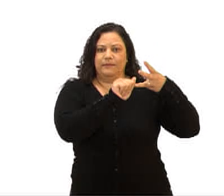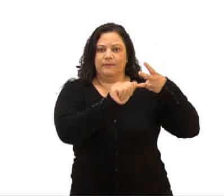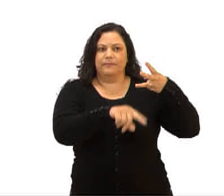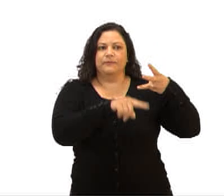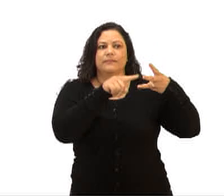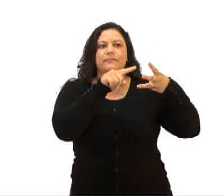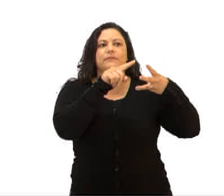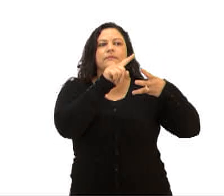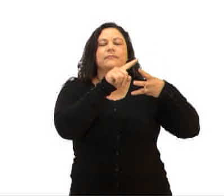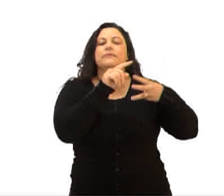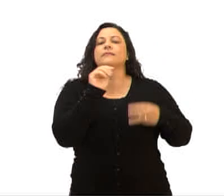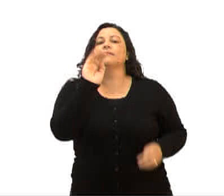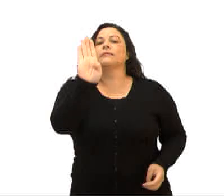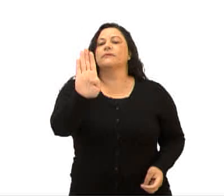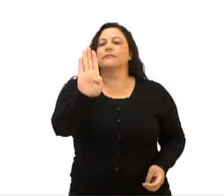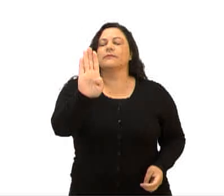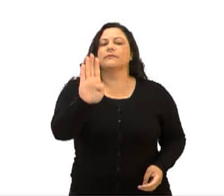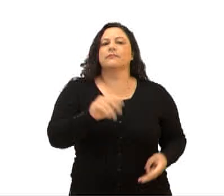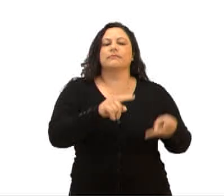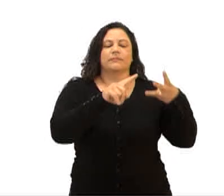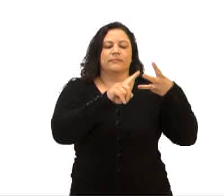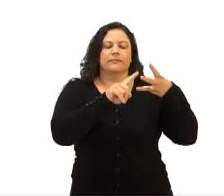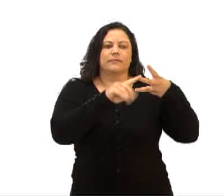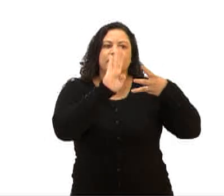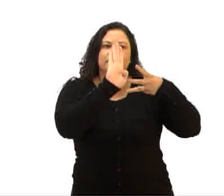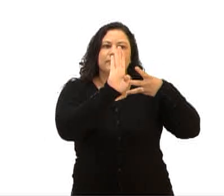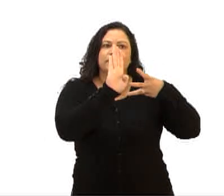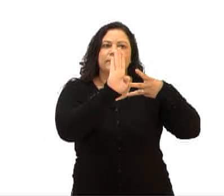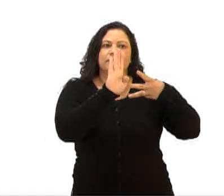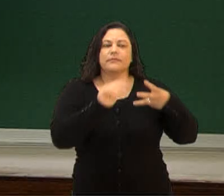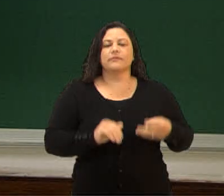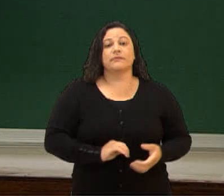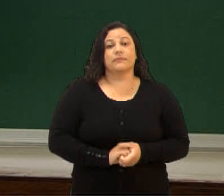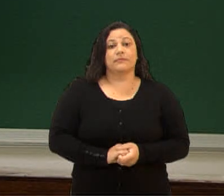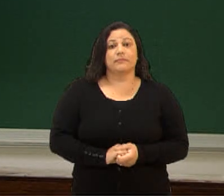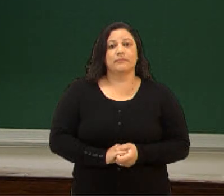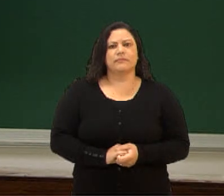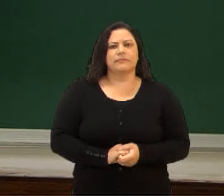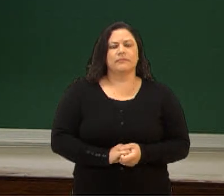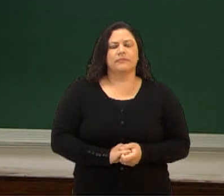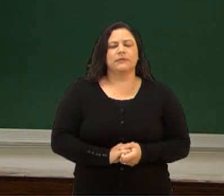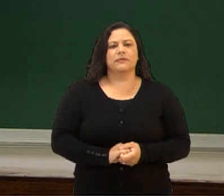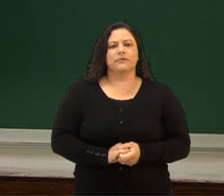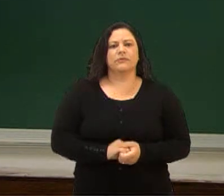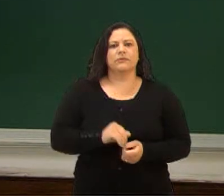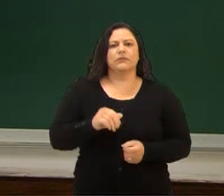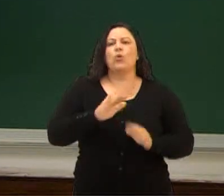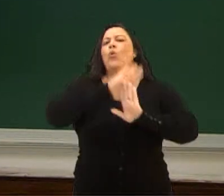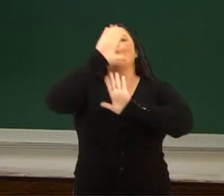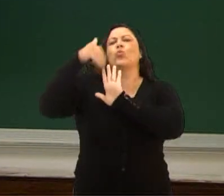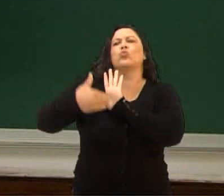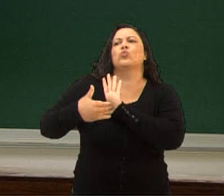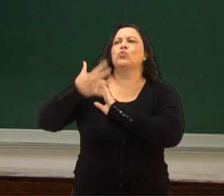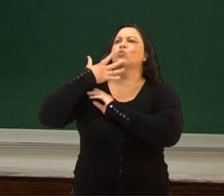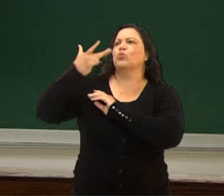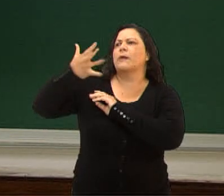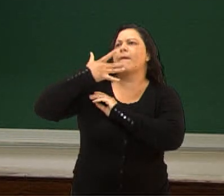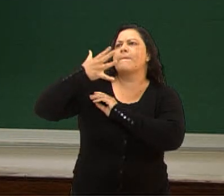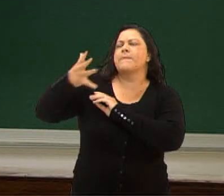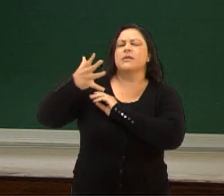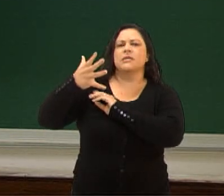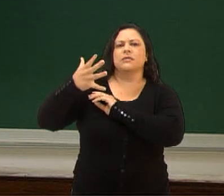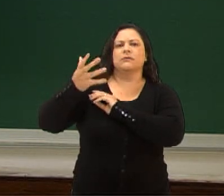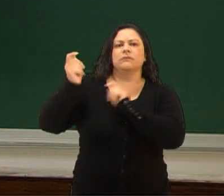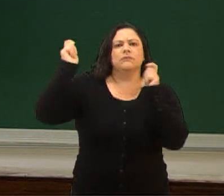B. Wool that glitters is not gold. Nem tudo que brilha é ouro. O que significa esse